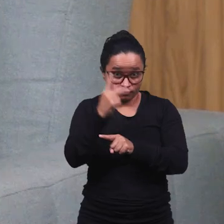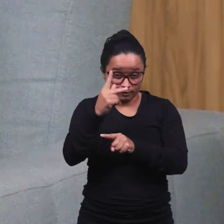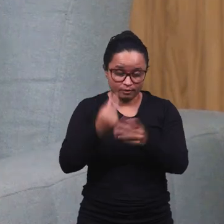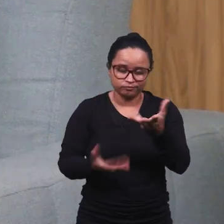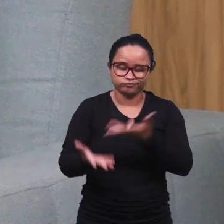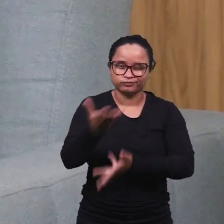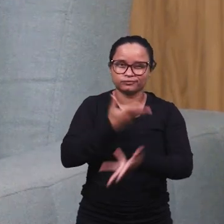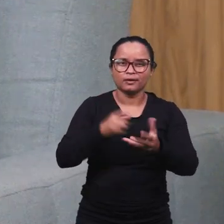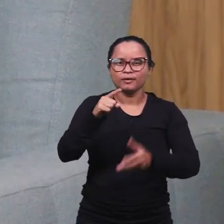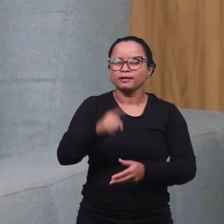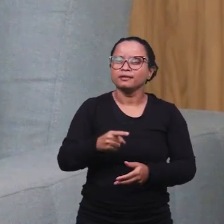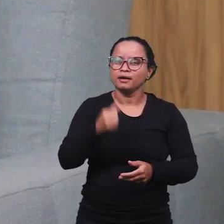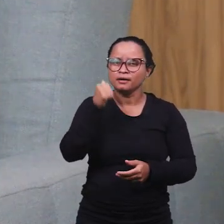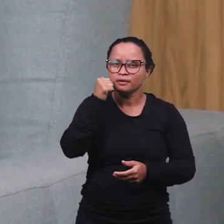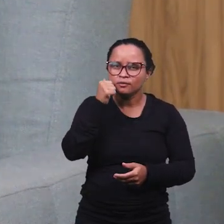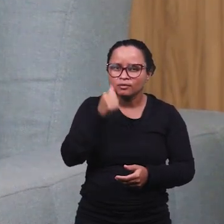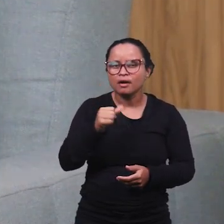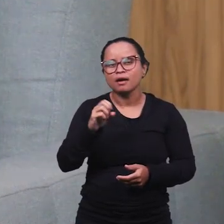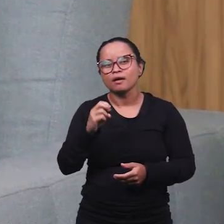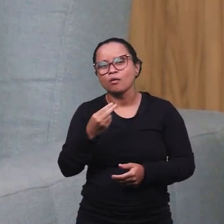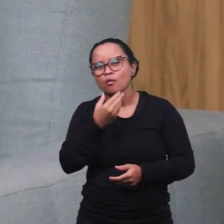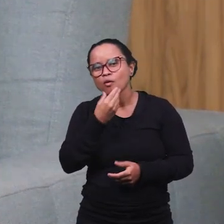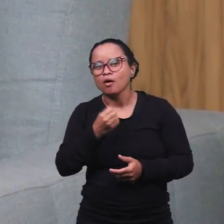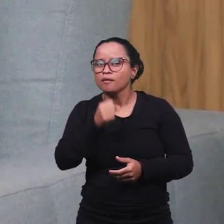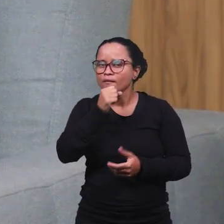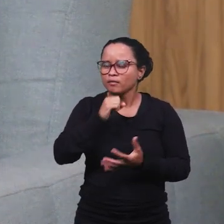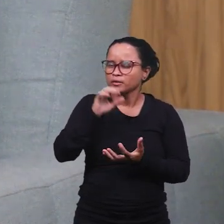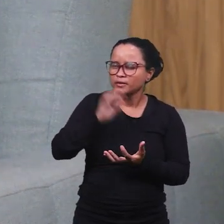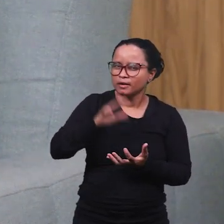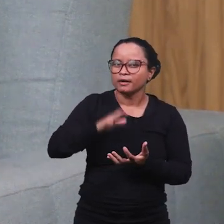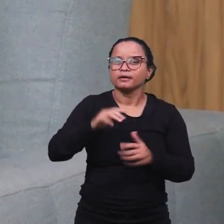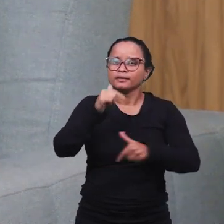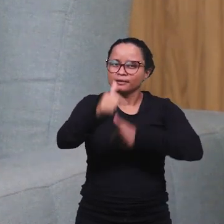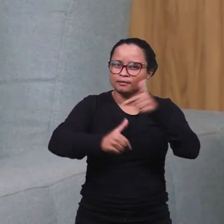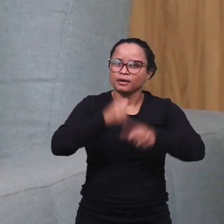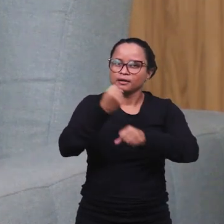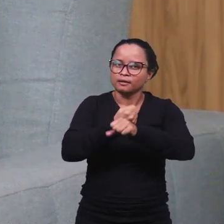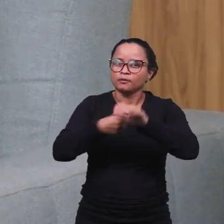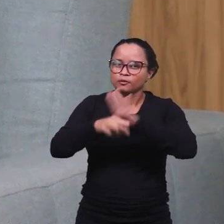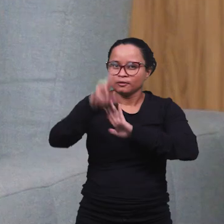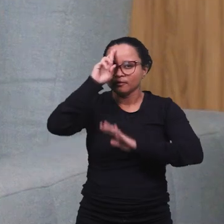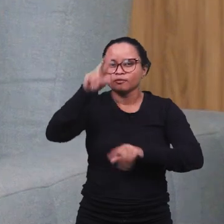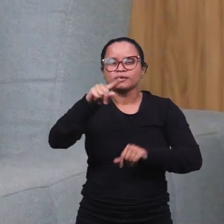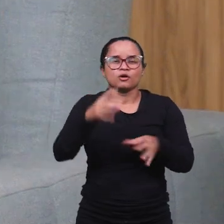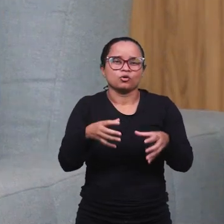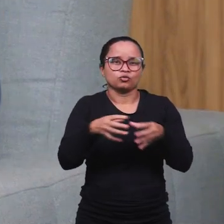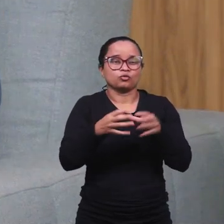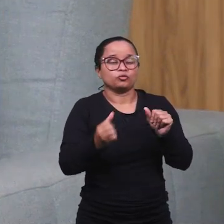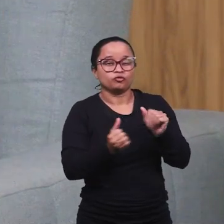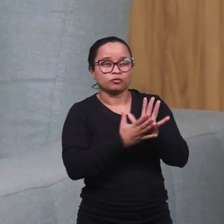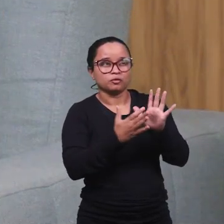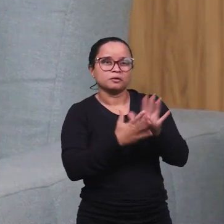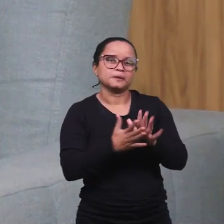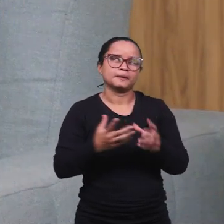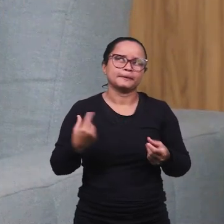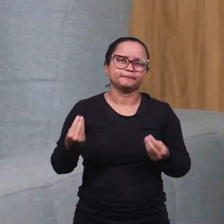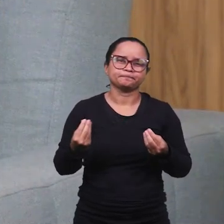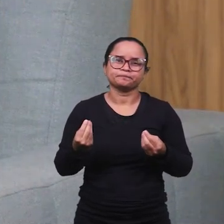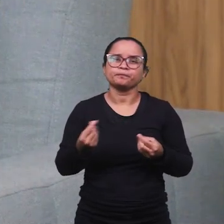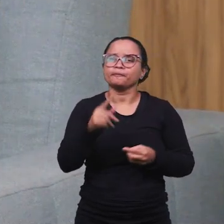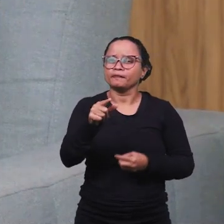seu vídeo, você que é um irmão idoso, uma irmã idosa, que realiza a obra, quem sabe você é do grupo de louvor,